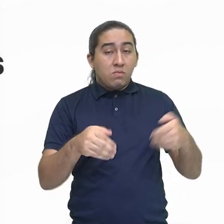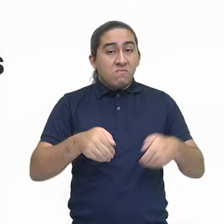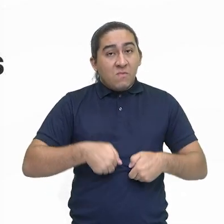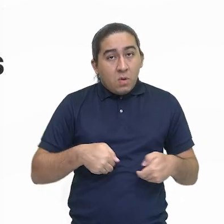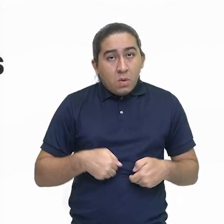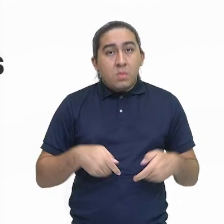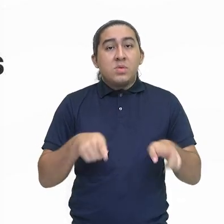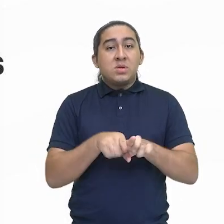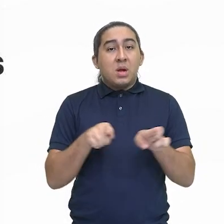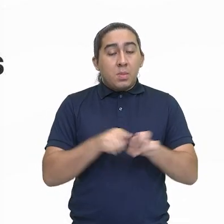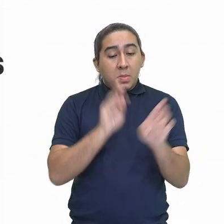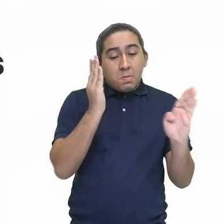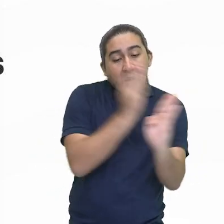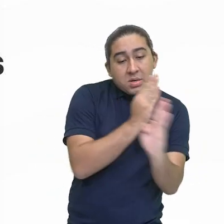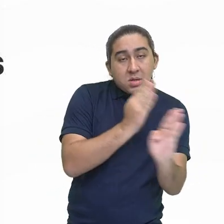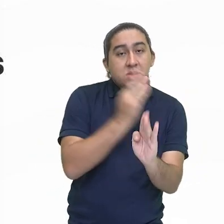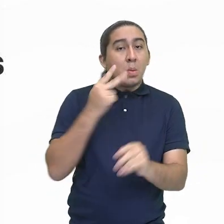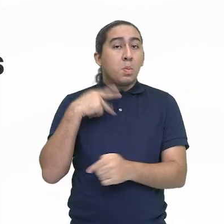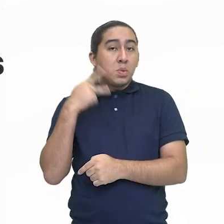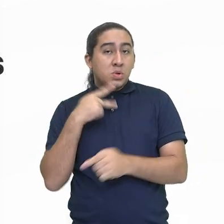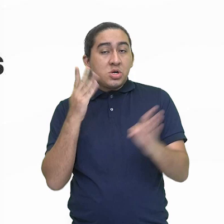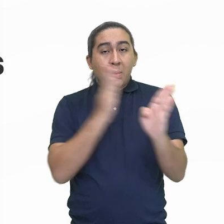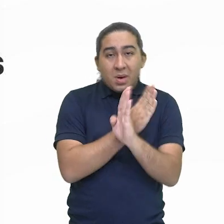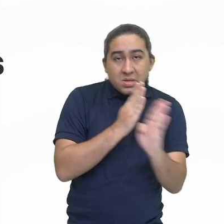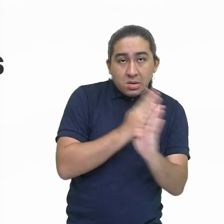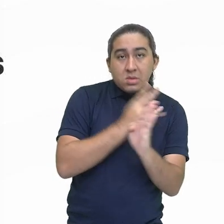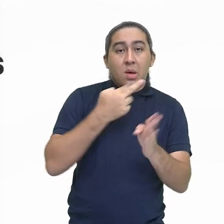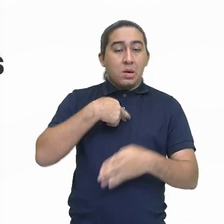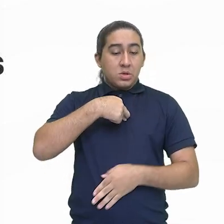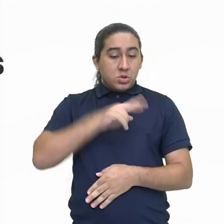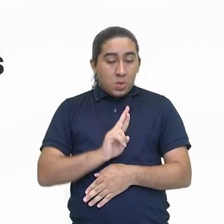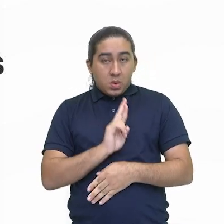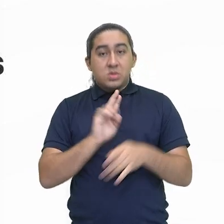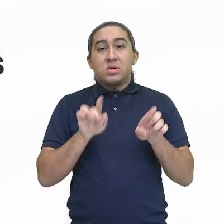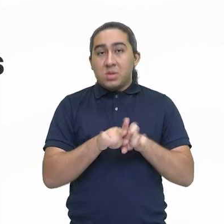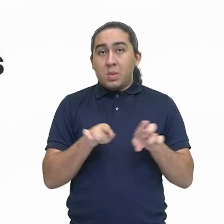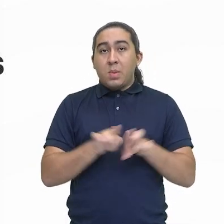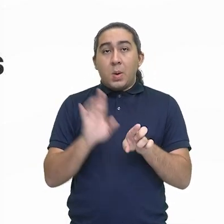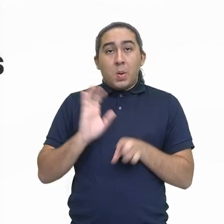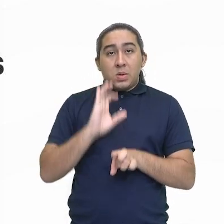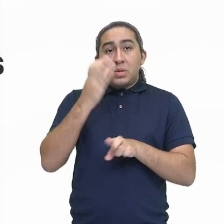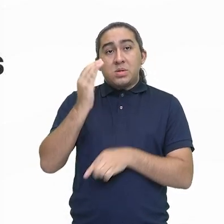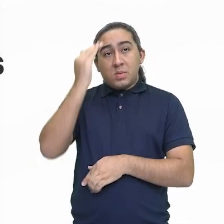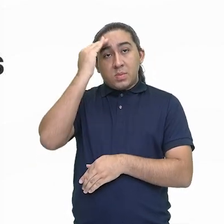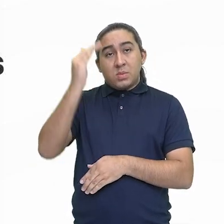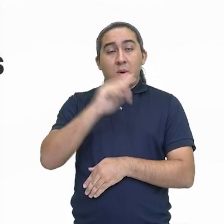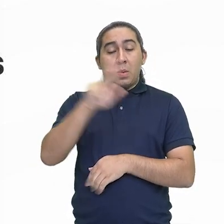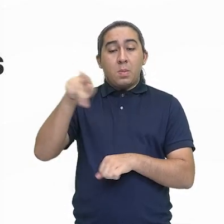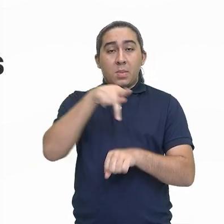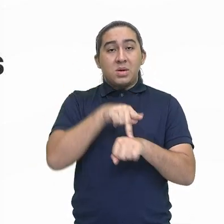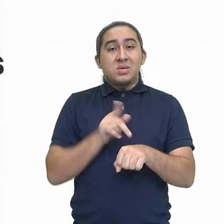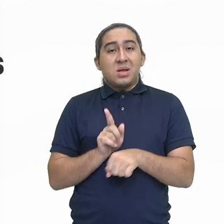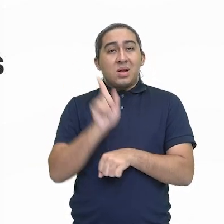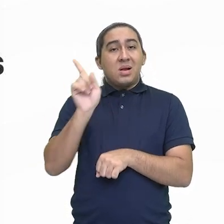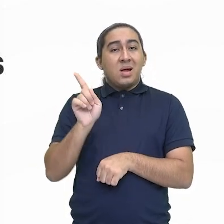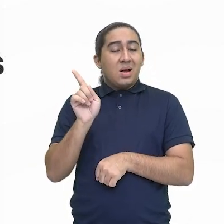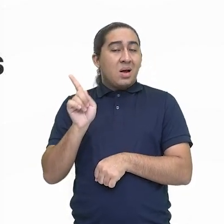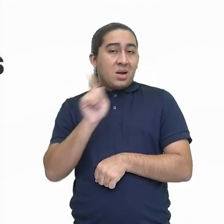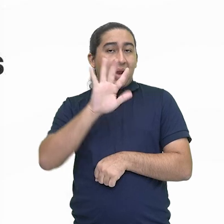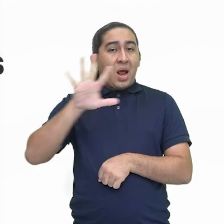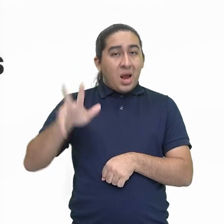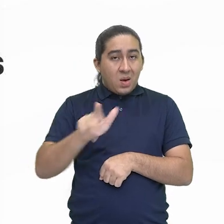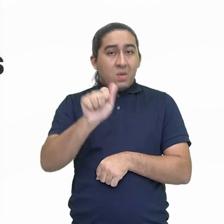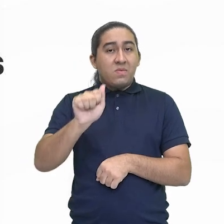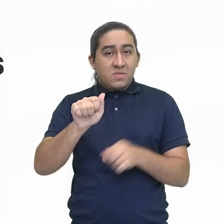perseguição religiosa também, né? Isso acontece muito aí ali nos países do Oriente Médio, no continente